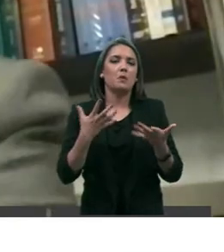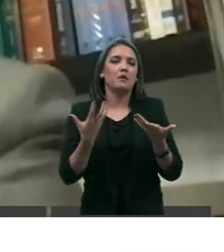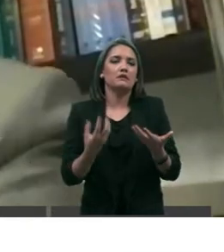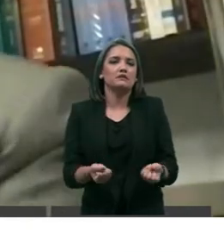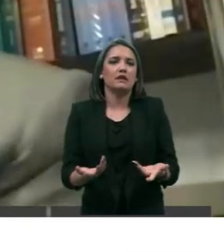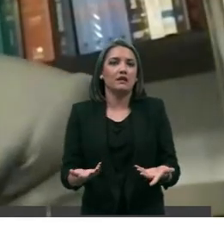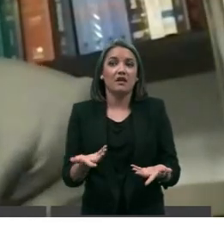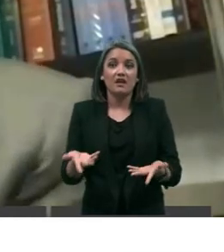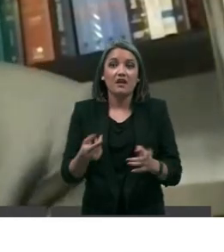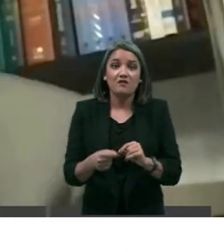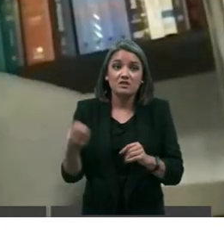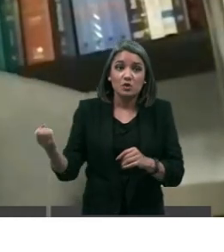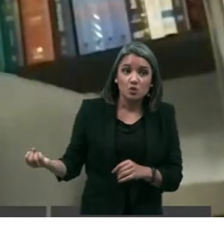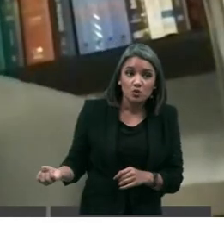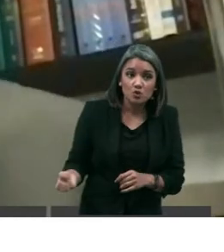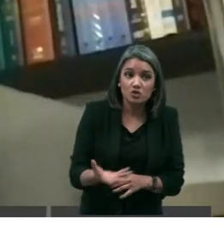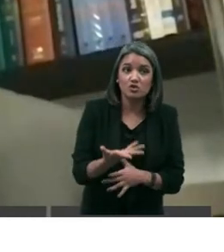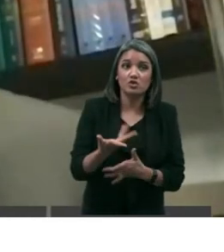novo certame